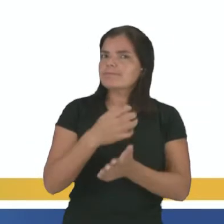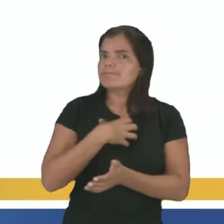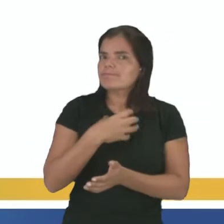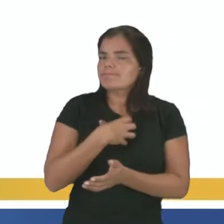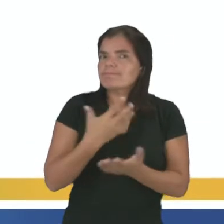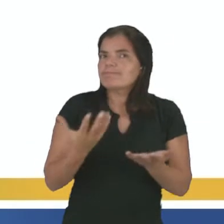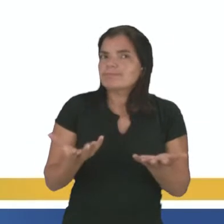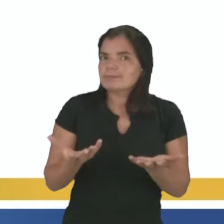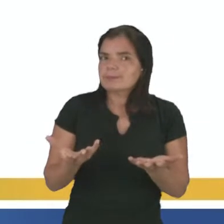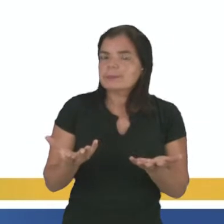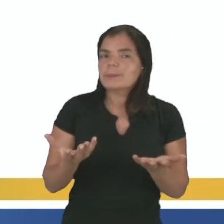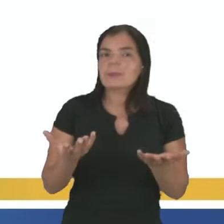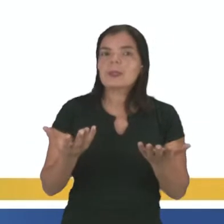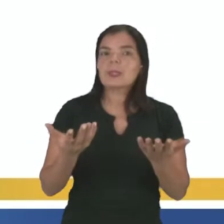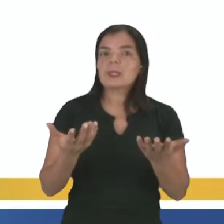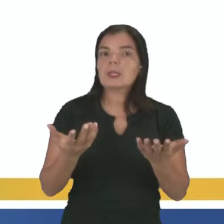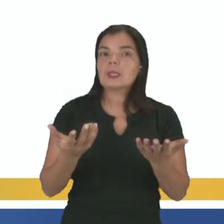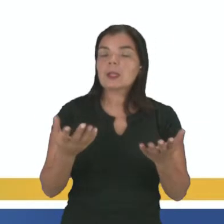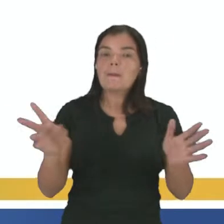maneira mais